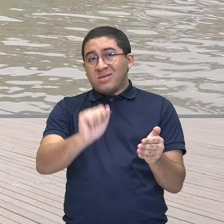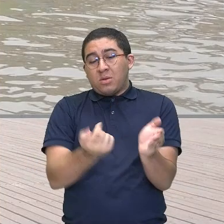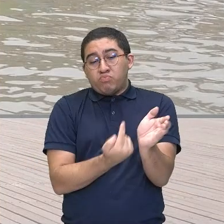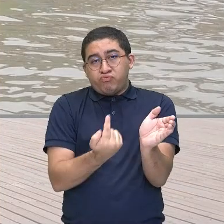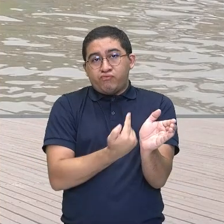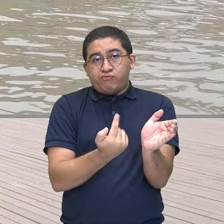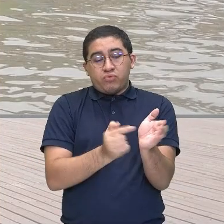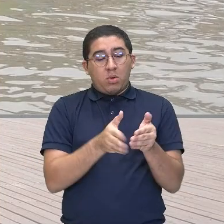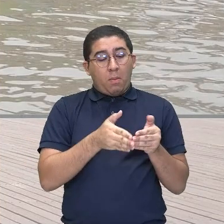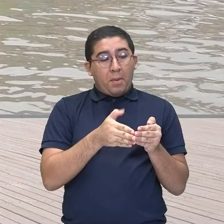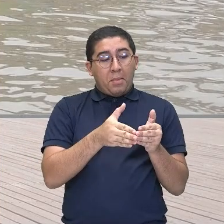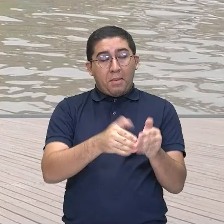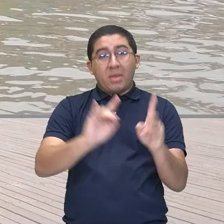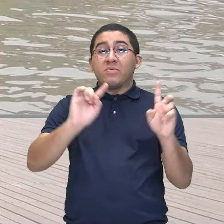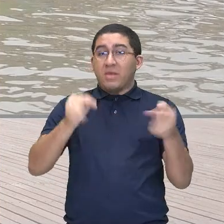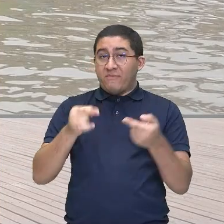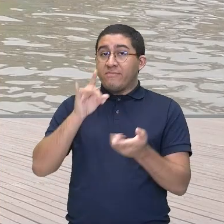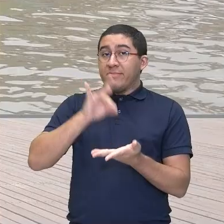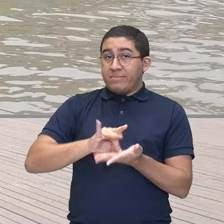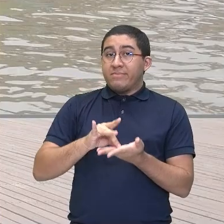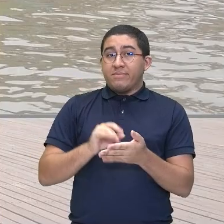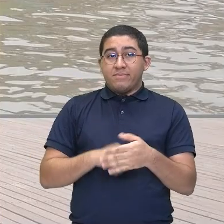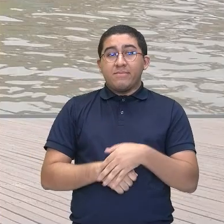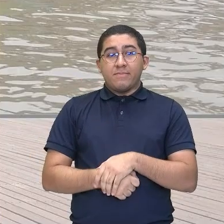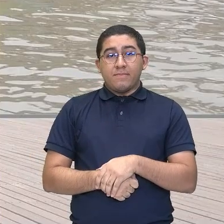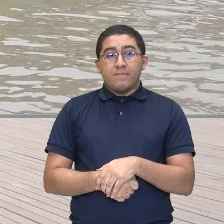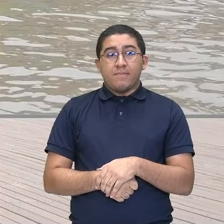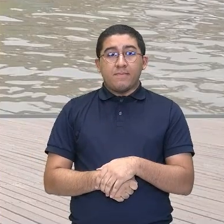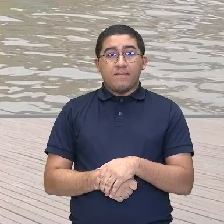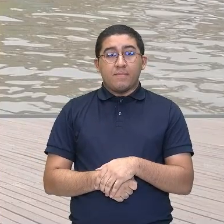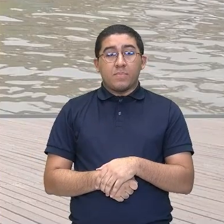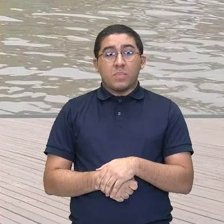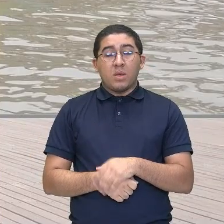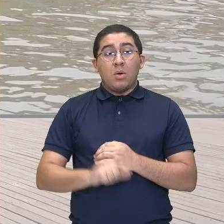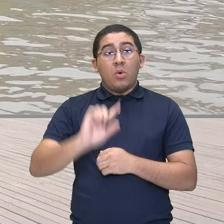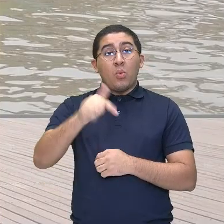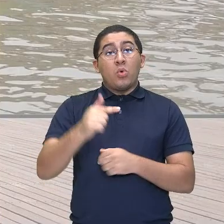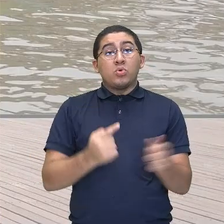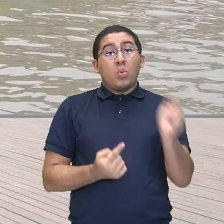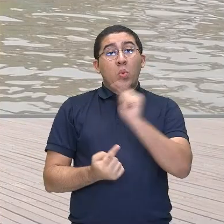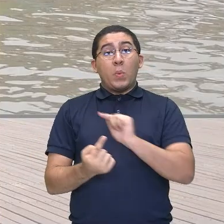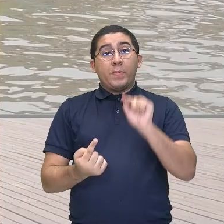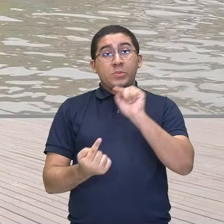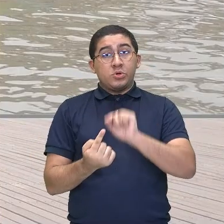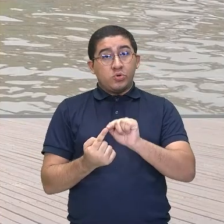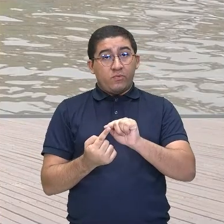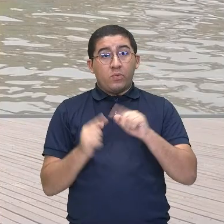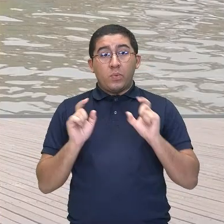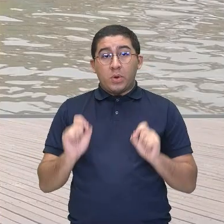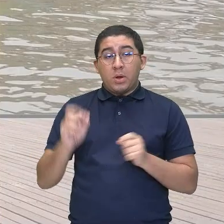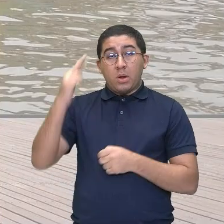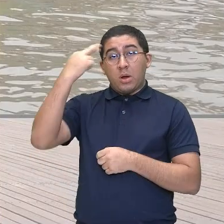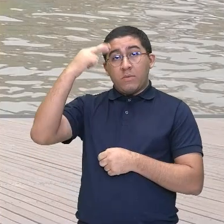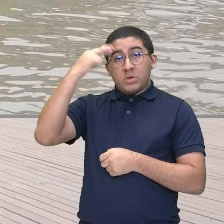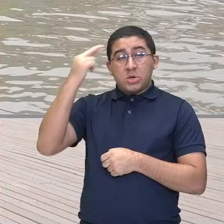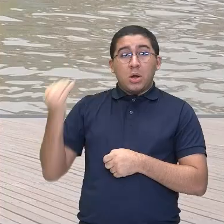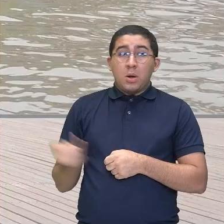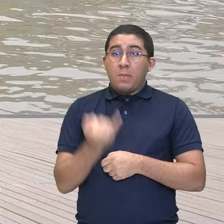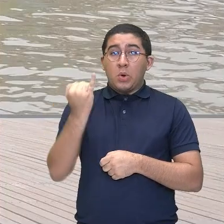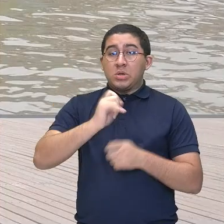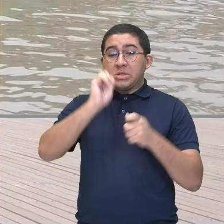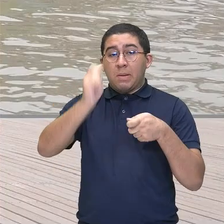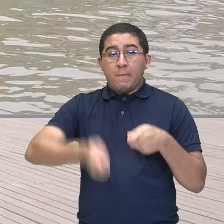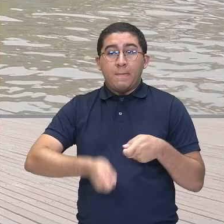o desafio é ainda maior. E um outro objetivo é o que? Refletir sobre a importância da pesca para